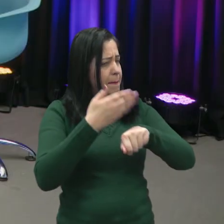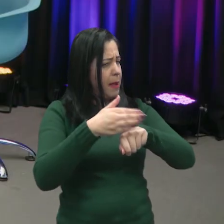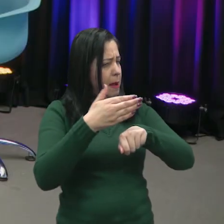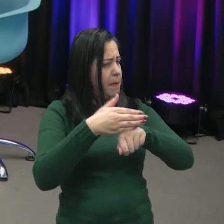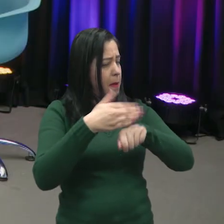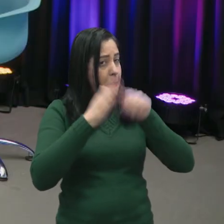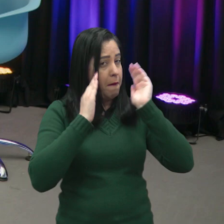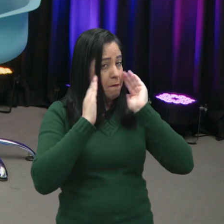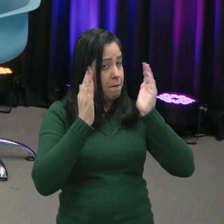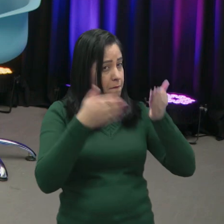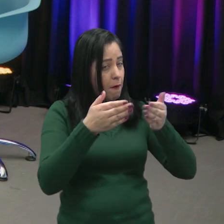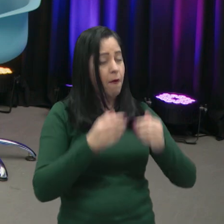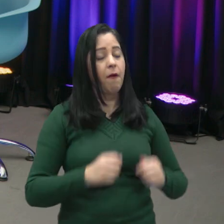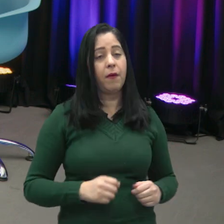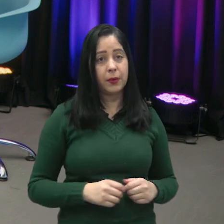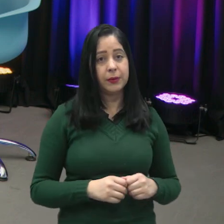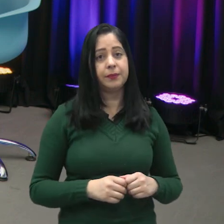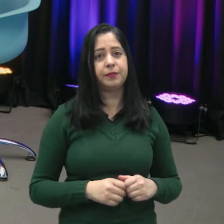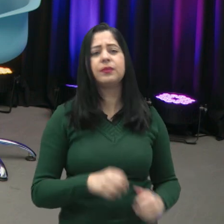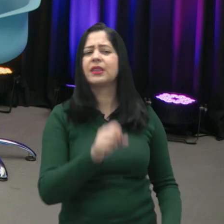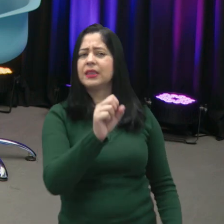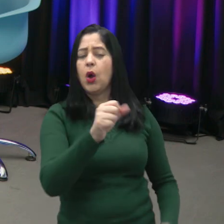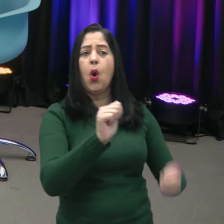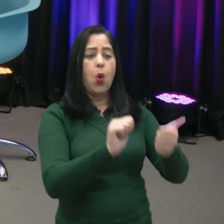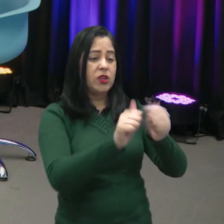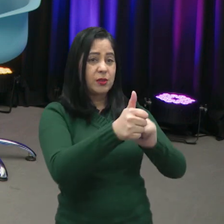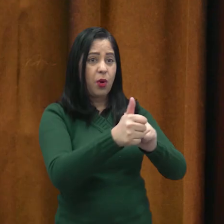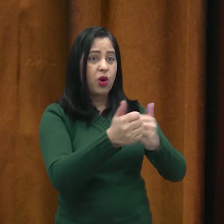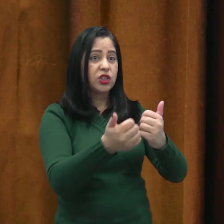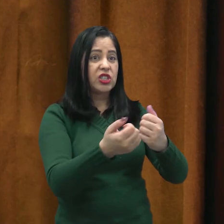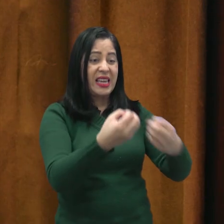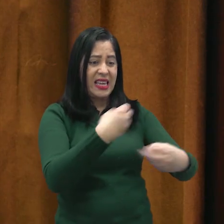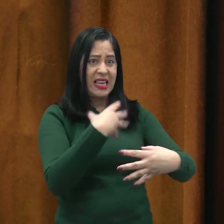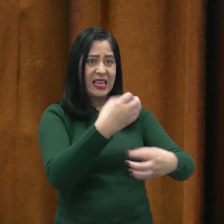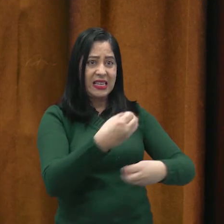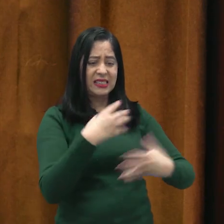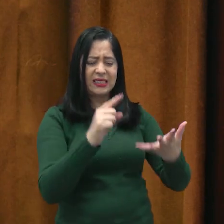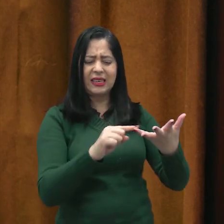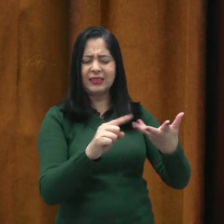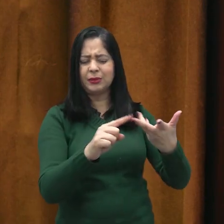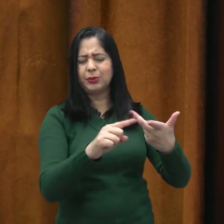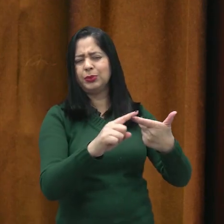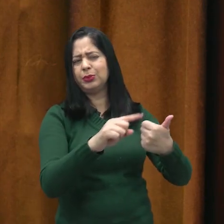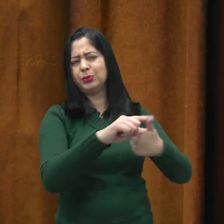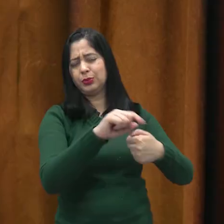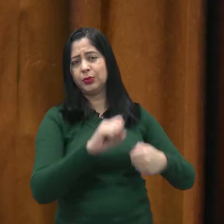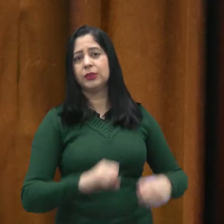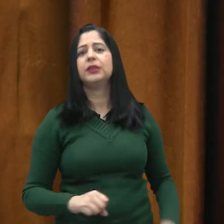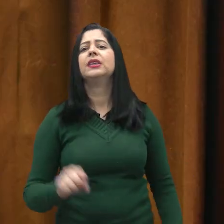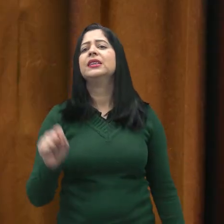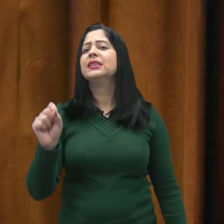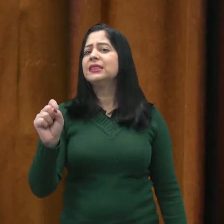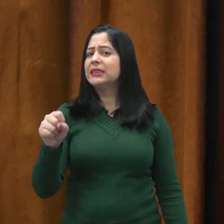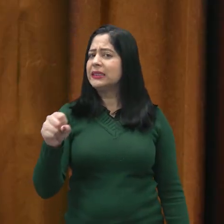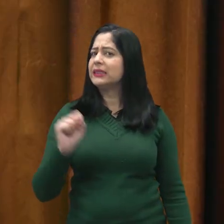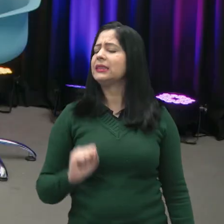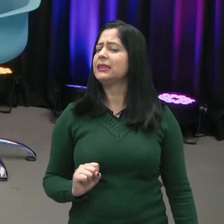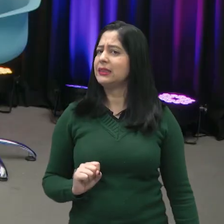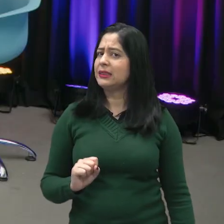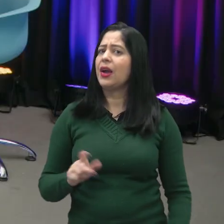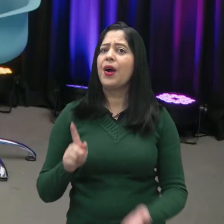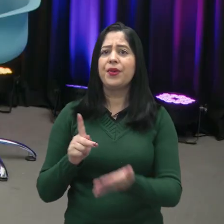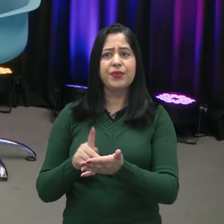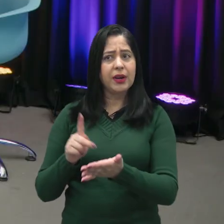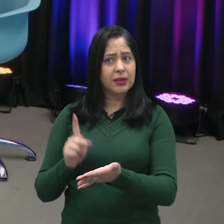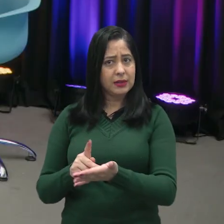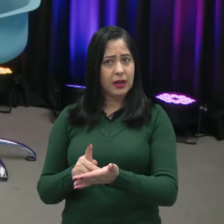Então o esporte varia várias coisas importantes pro pro seu conhecimento Sim. pessoal. A construir uma rotina de